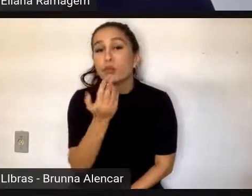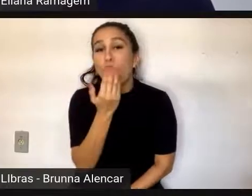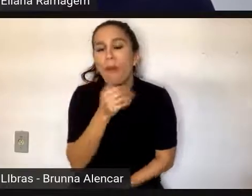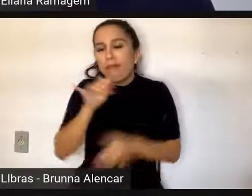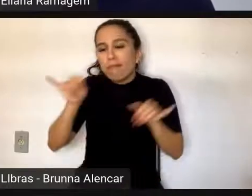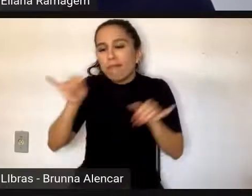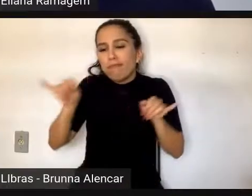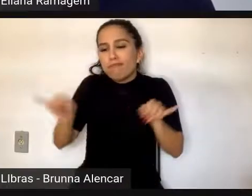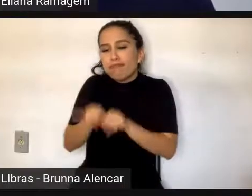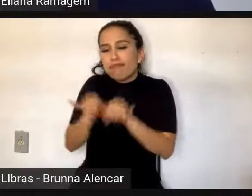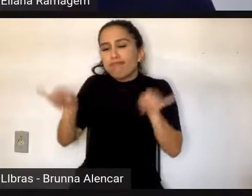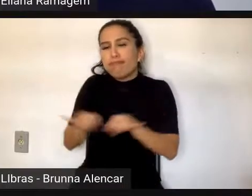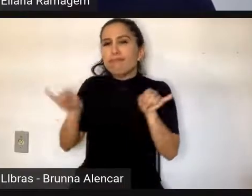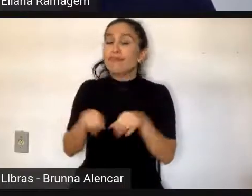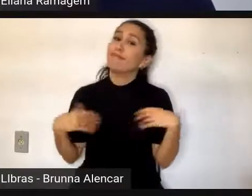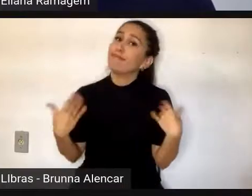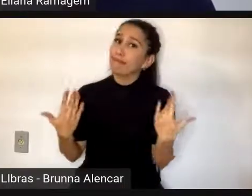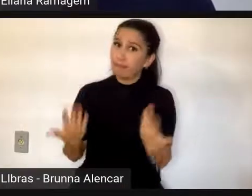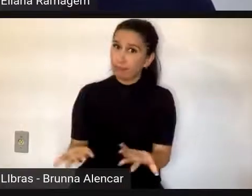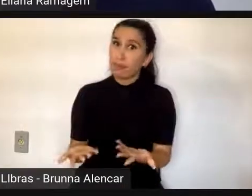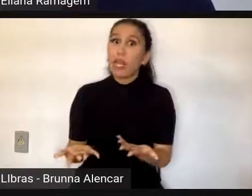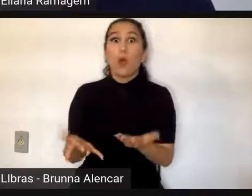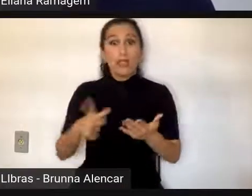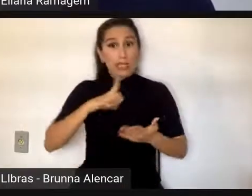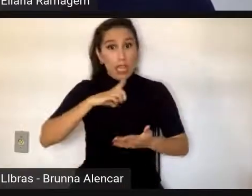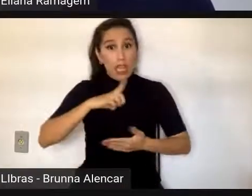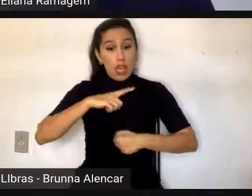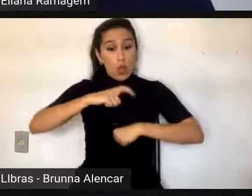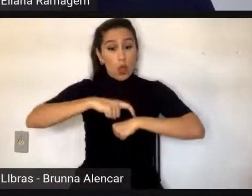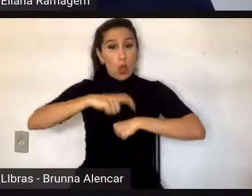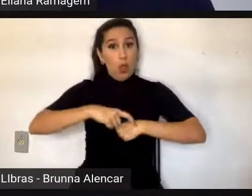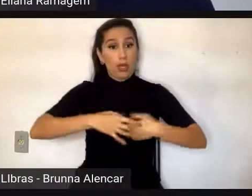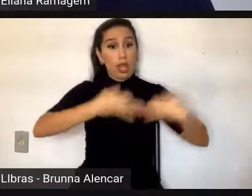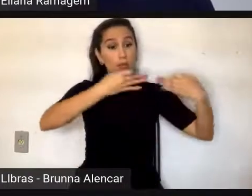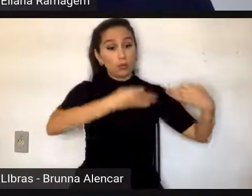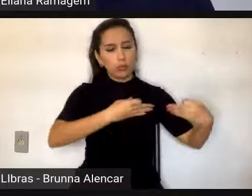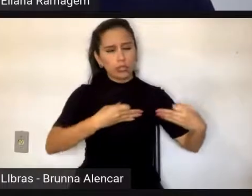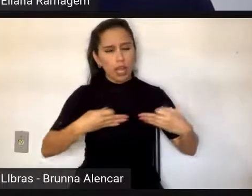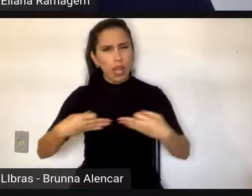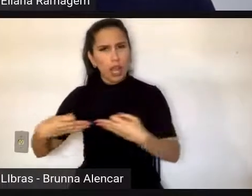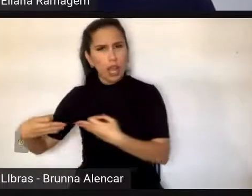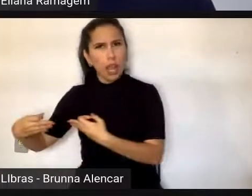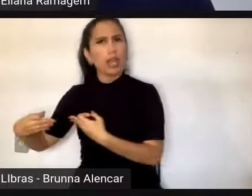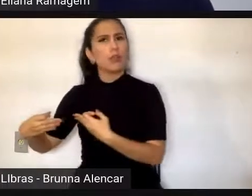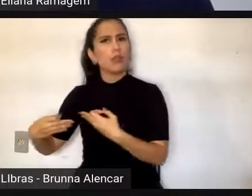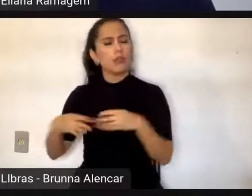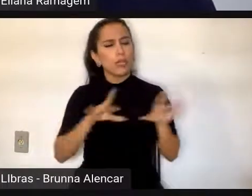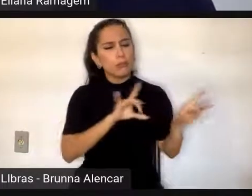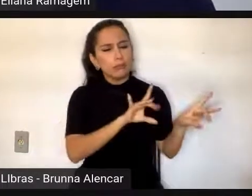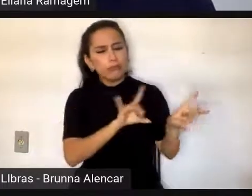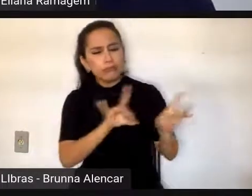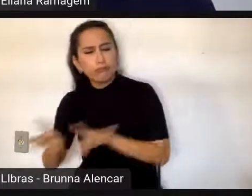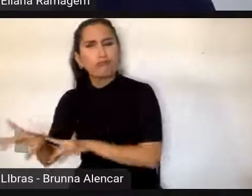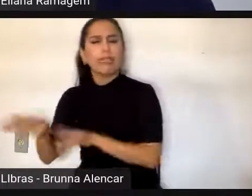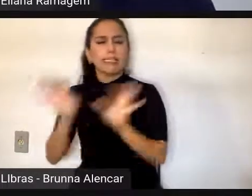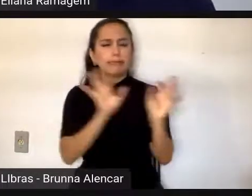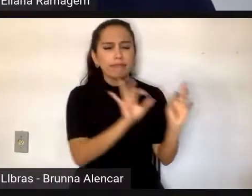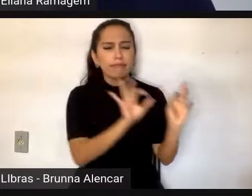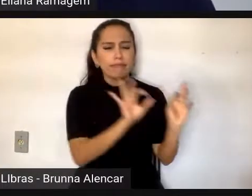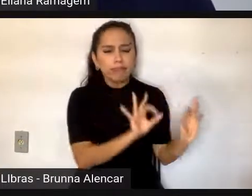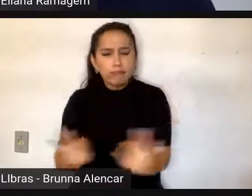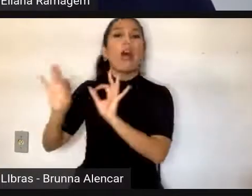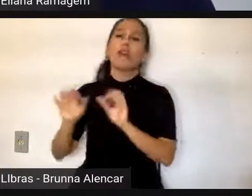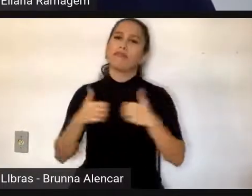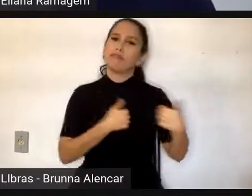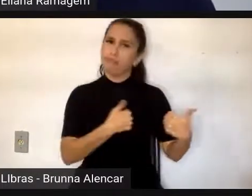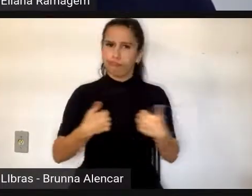uma regularidade de refeição, eu consigo ter um controle um pouquinho melhor dessas desviadas que a gente acaba dando